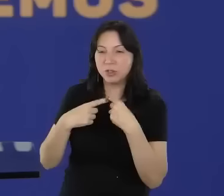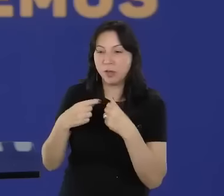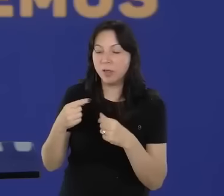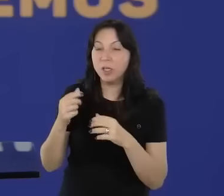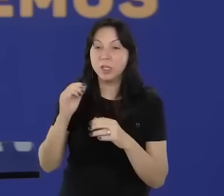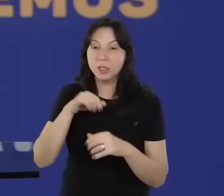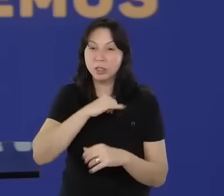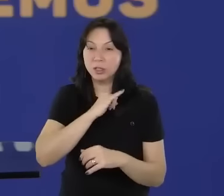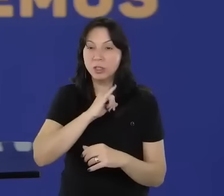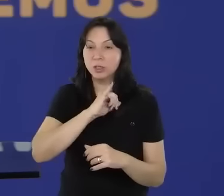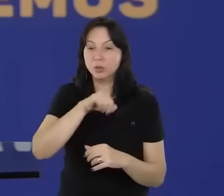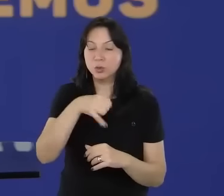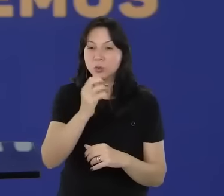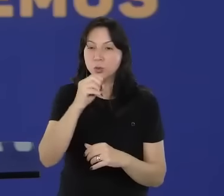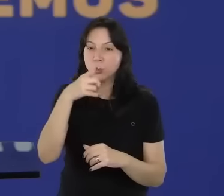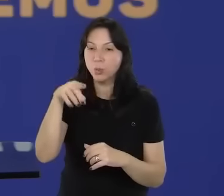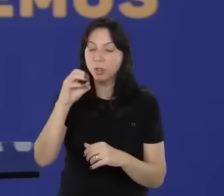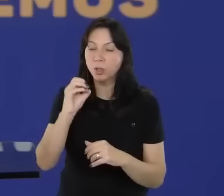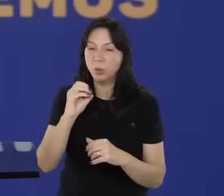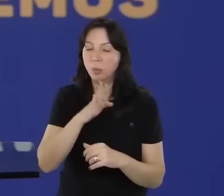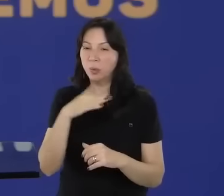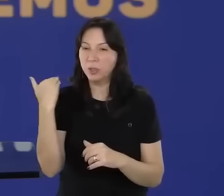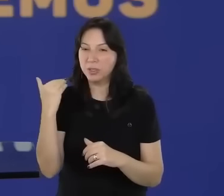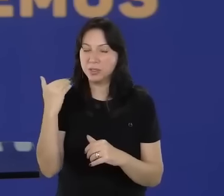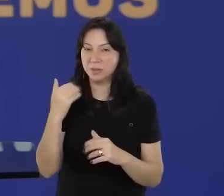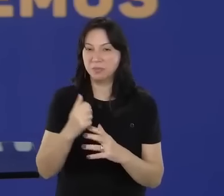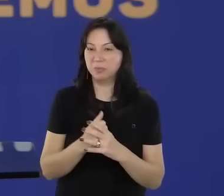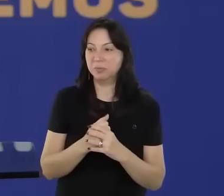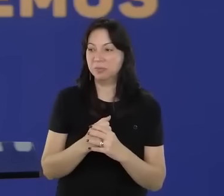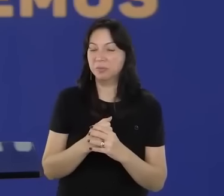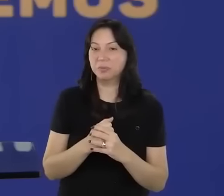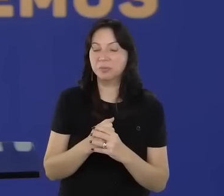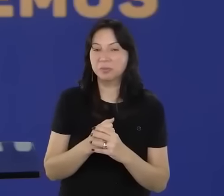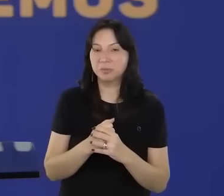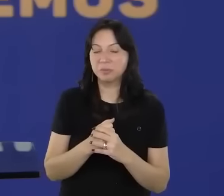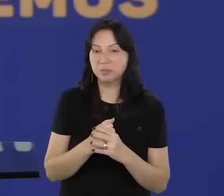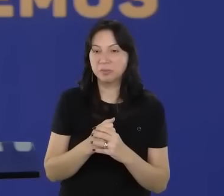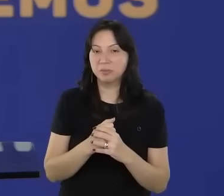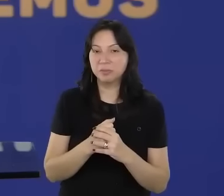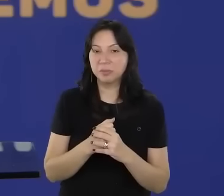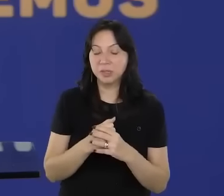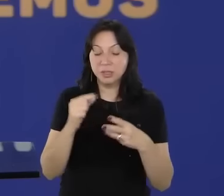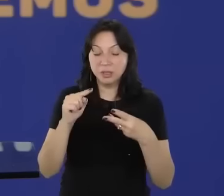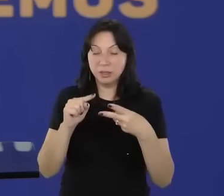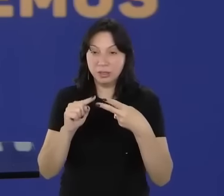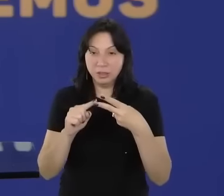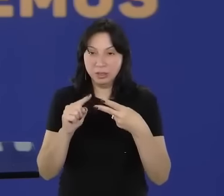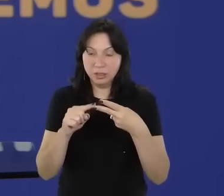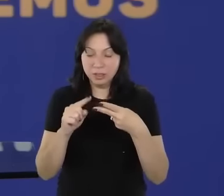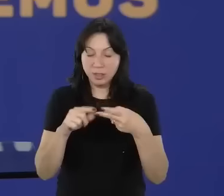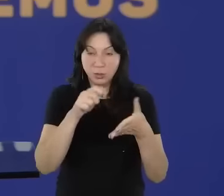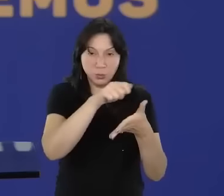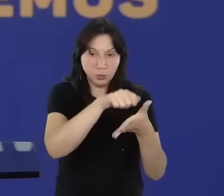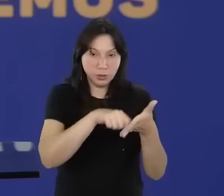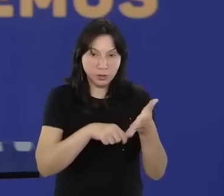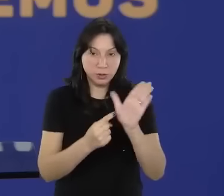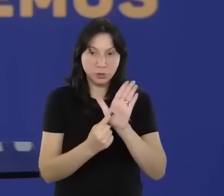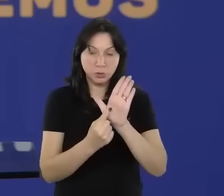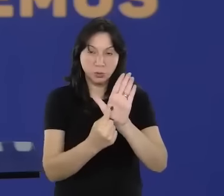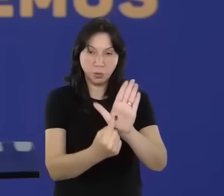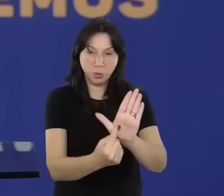uma tragédia segundo lugar esse esse texto vem no contexto de